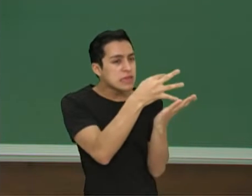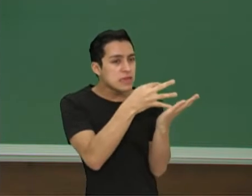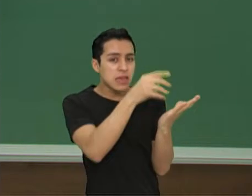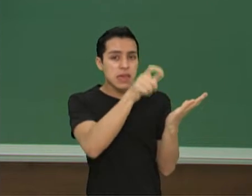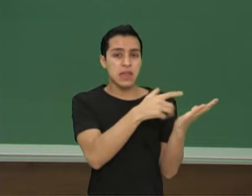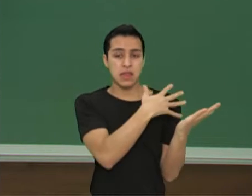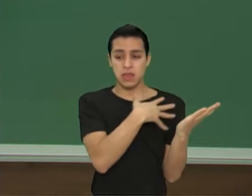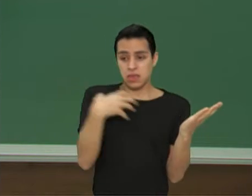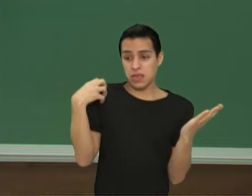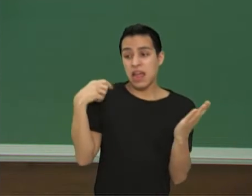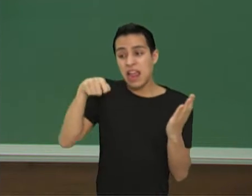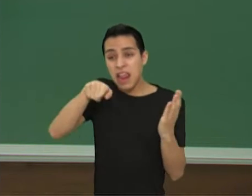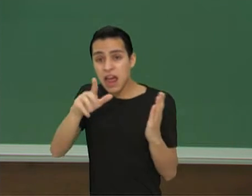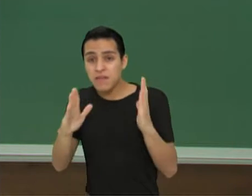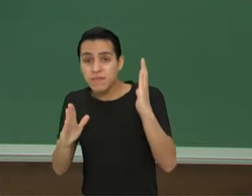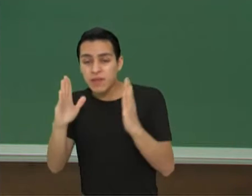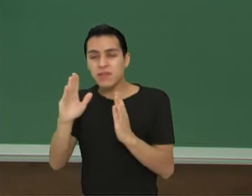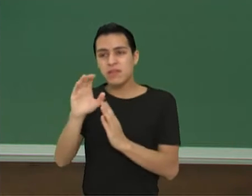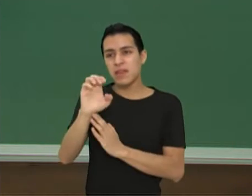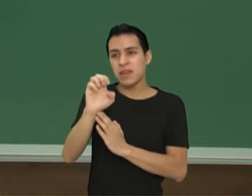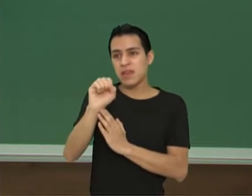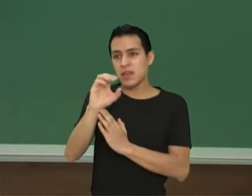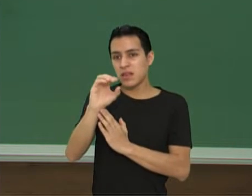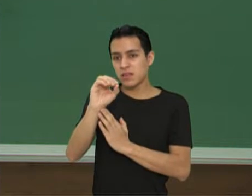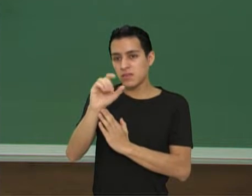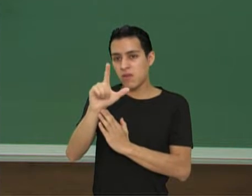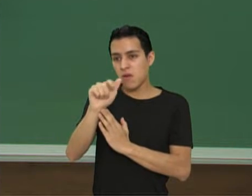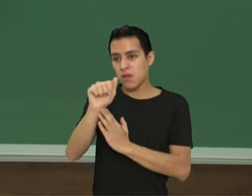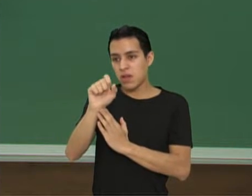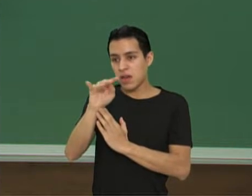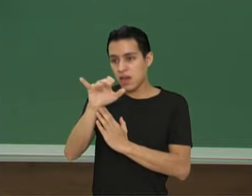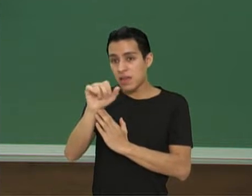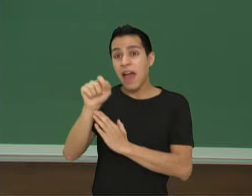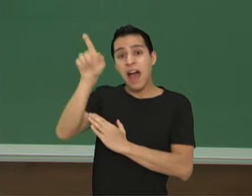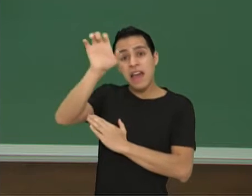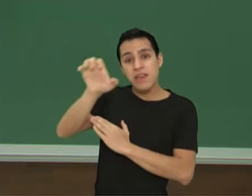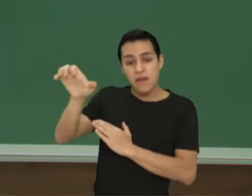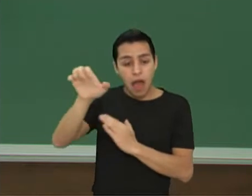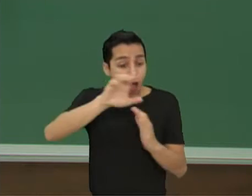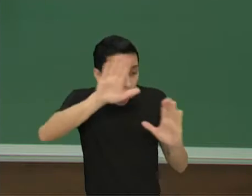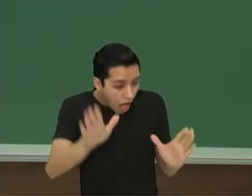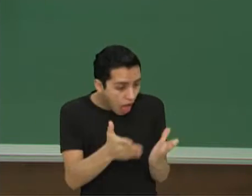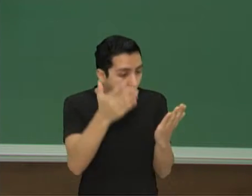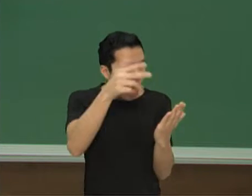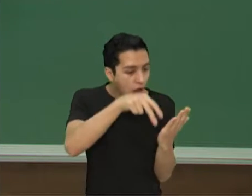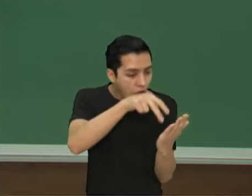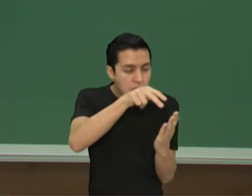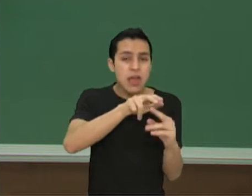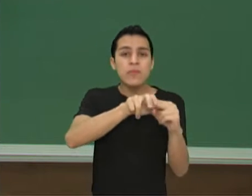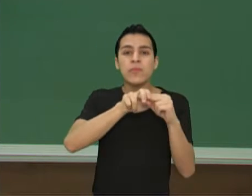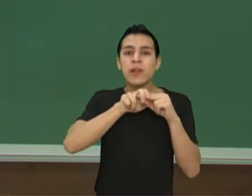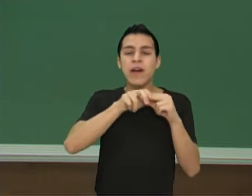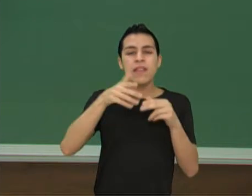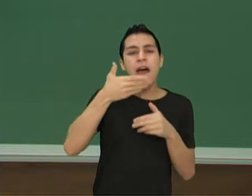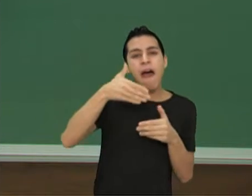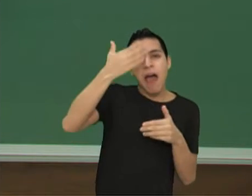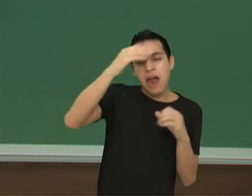daí lá na escolástica os europeus têm acesso de volta aos textos do Aristóteles a partir das invasões árabes,